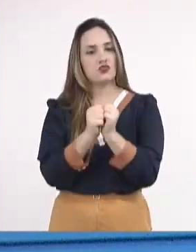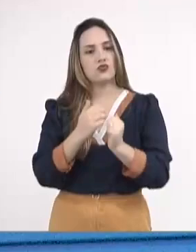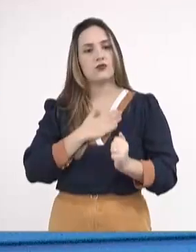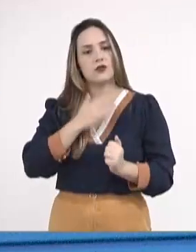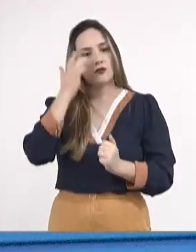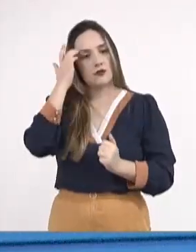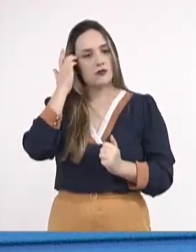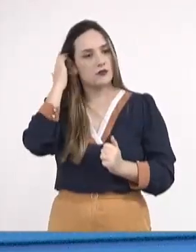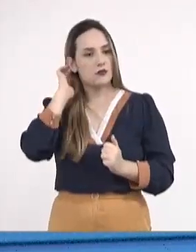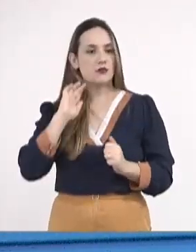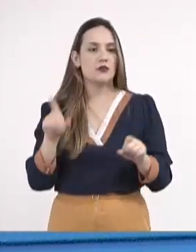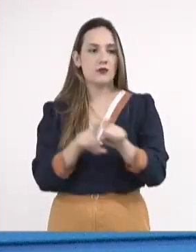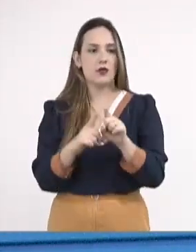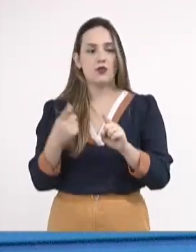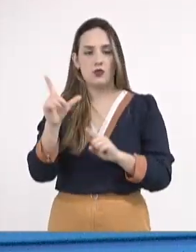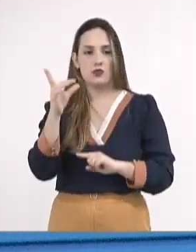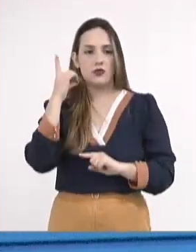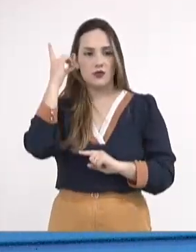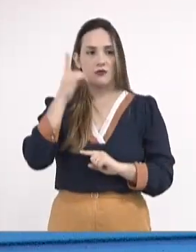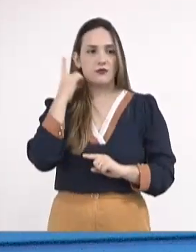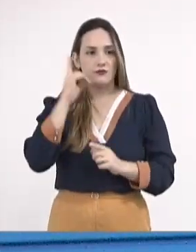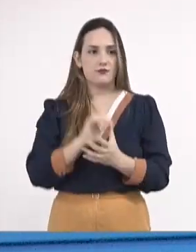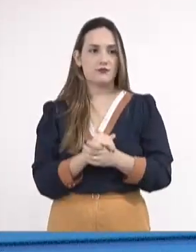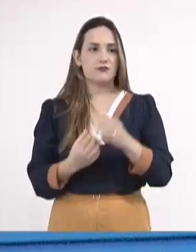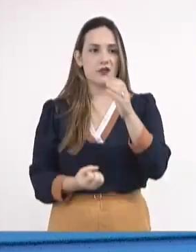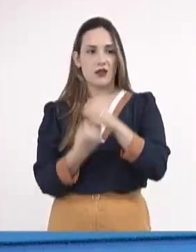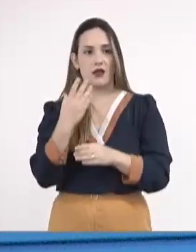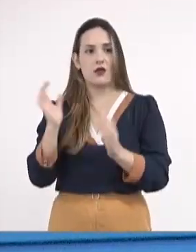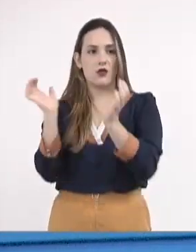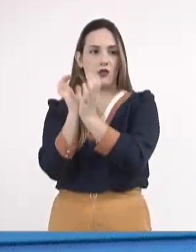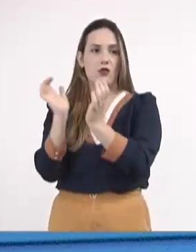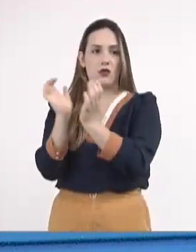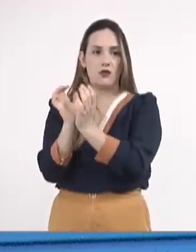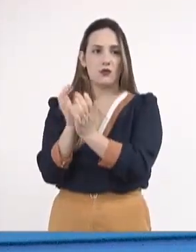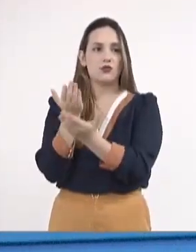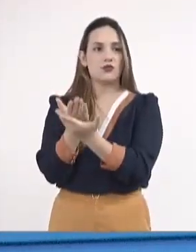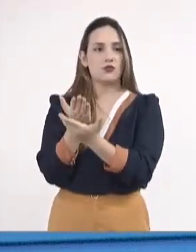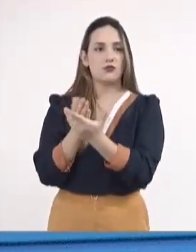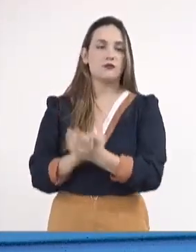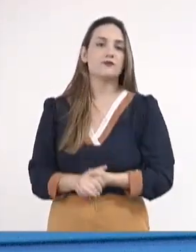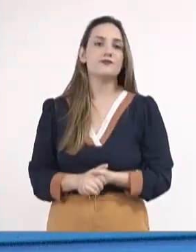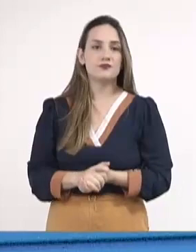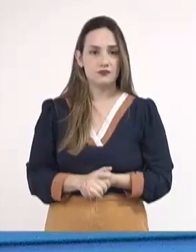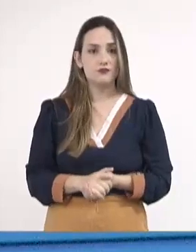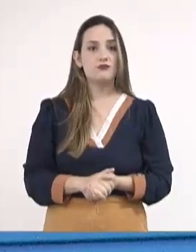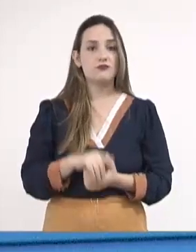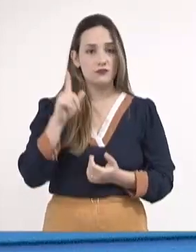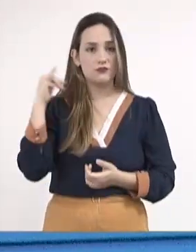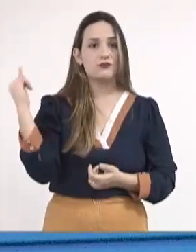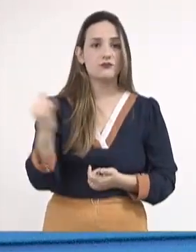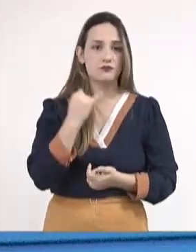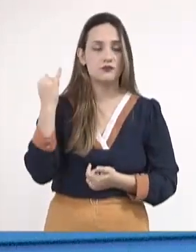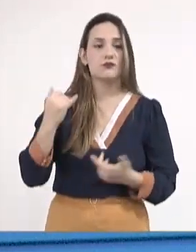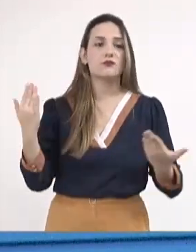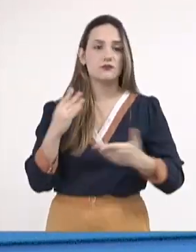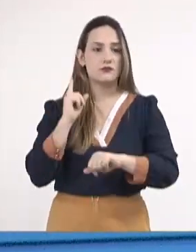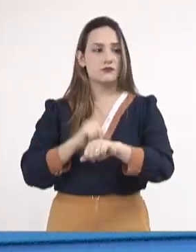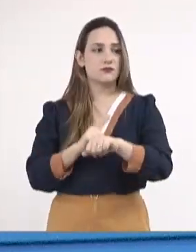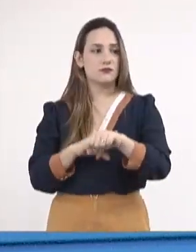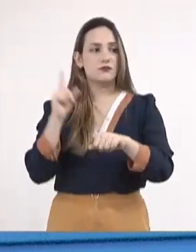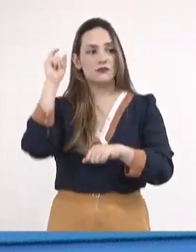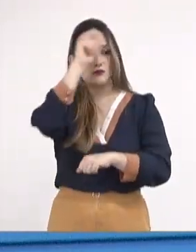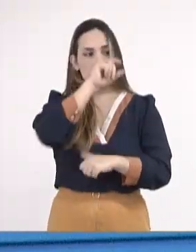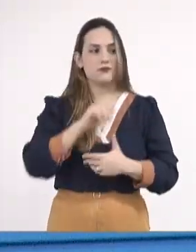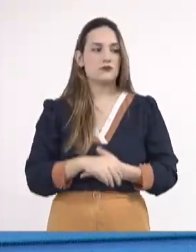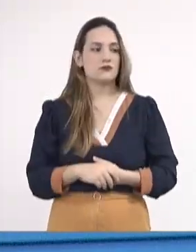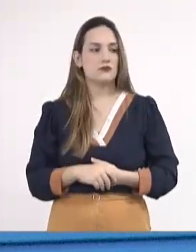juntamente com os outros deputados a criação dessa frente parlamentar extremamente importante pelo momento que a gente vive